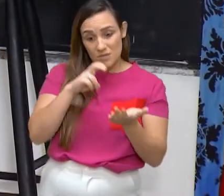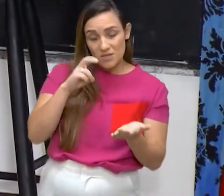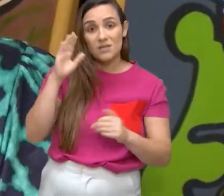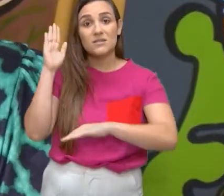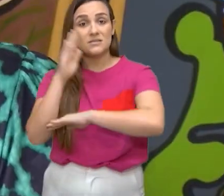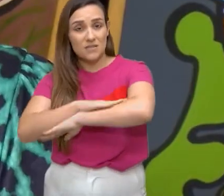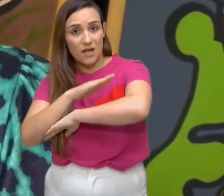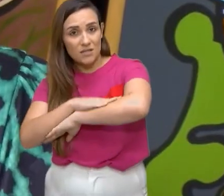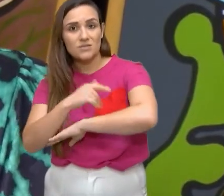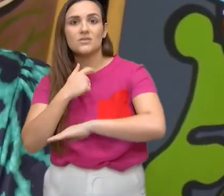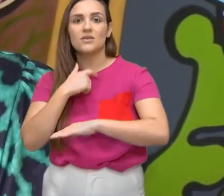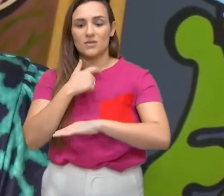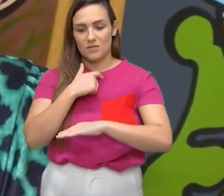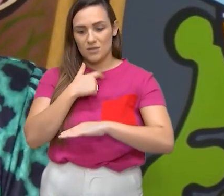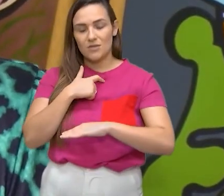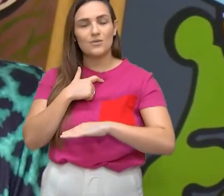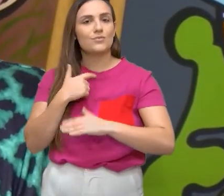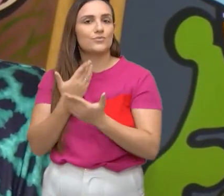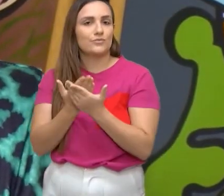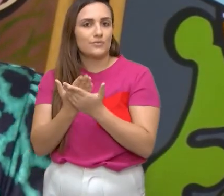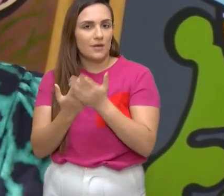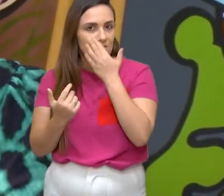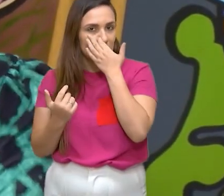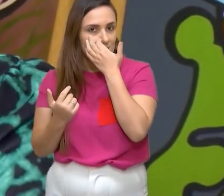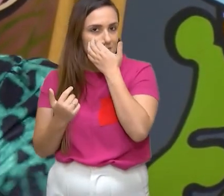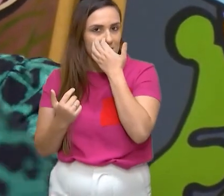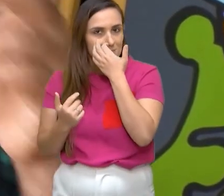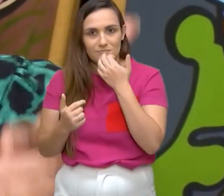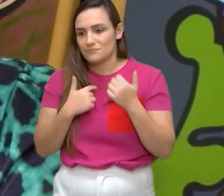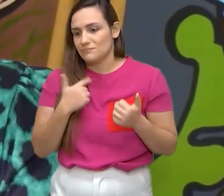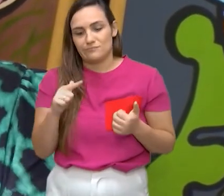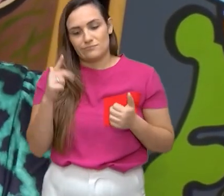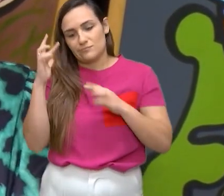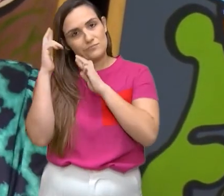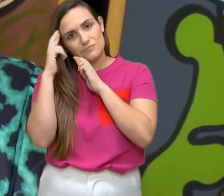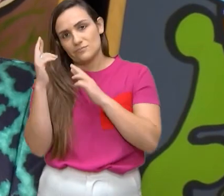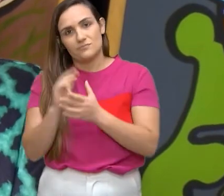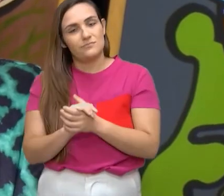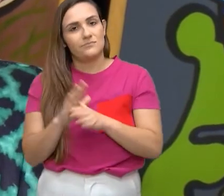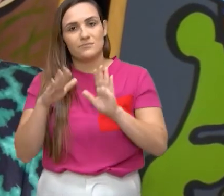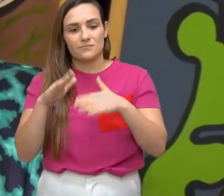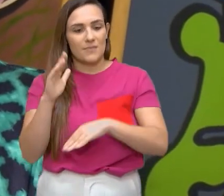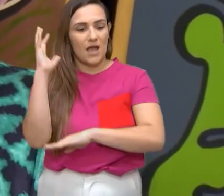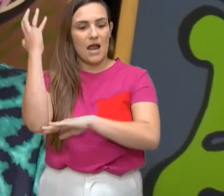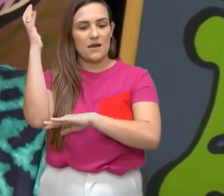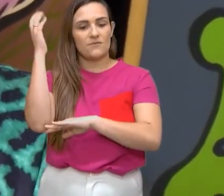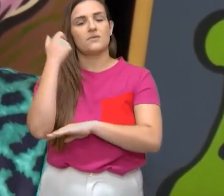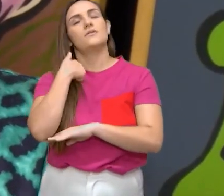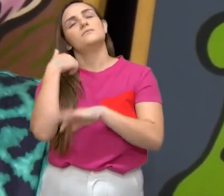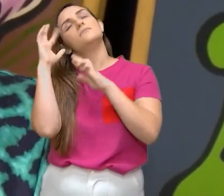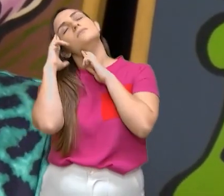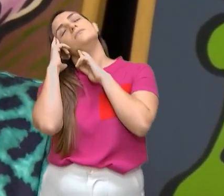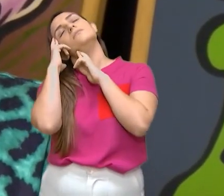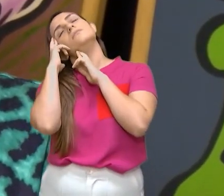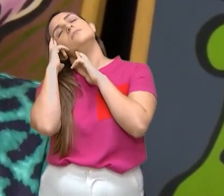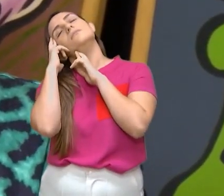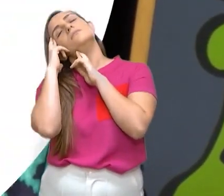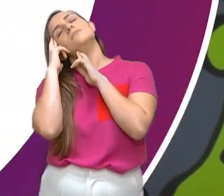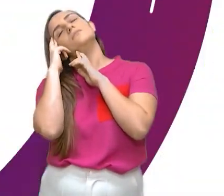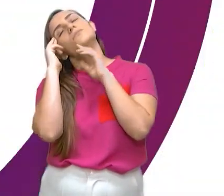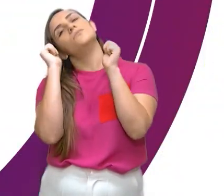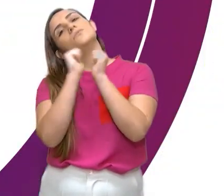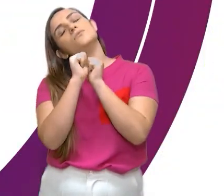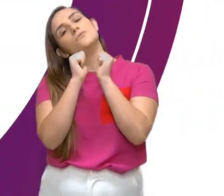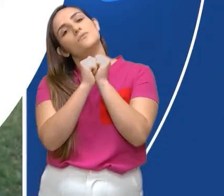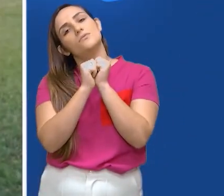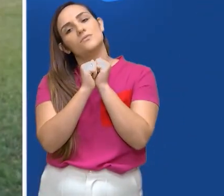integral. E comecei a fazer a faculdade de dia e trabalhava à noite e dormia embaixo de